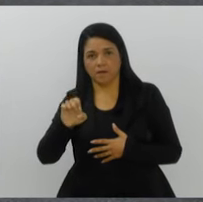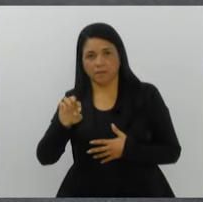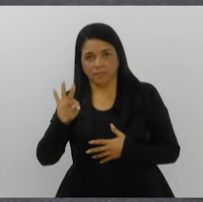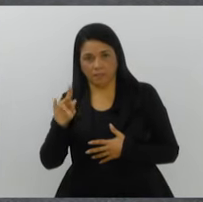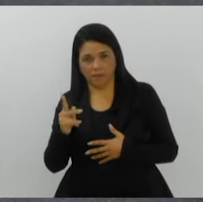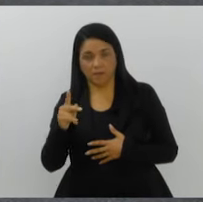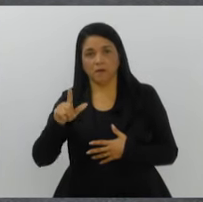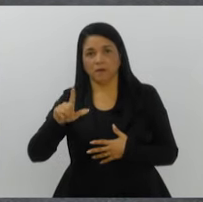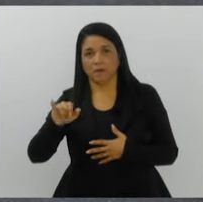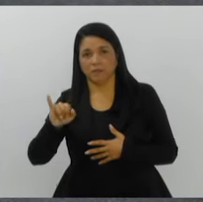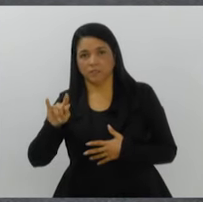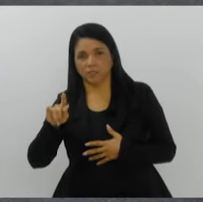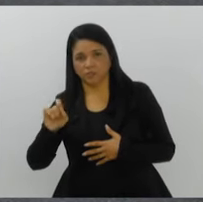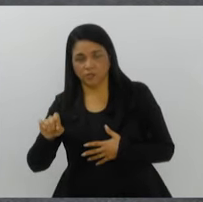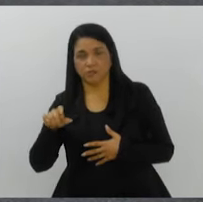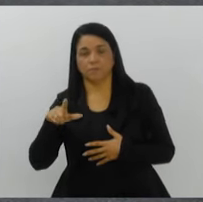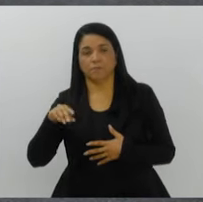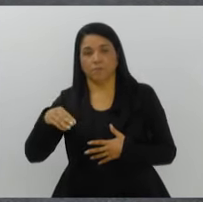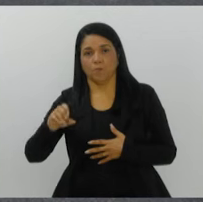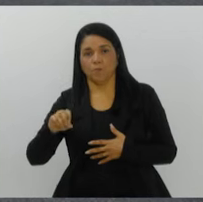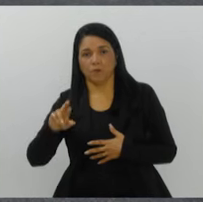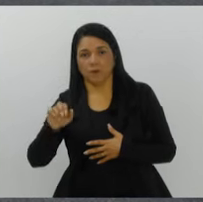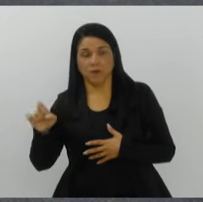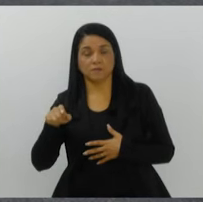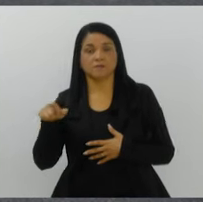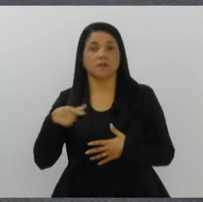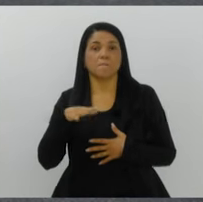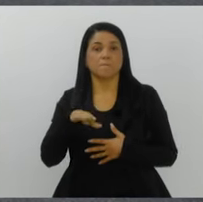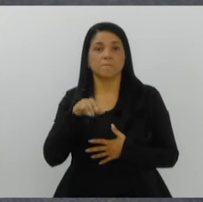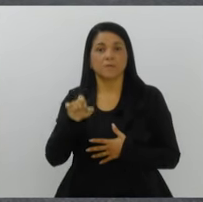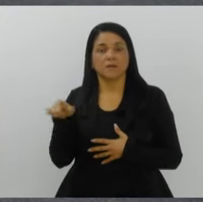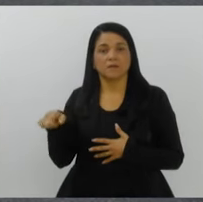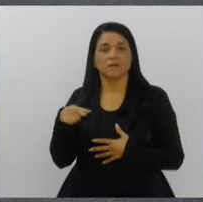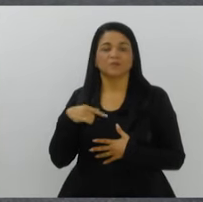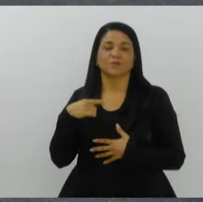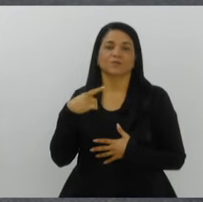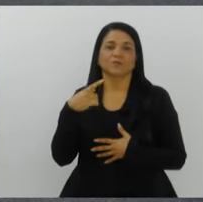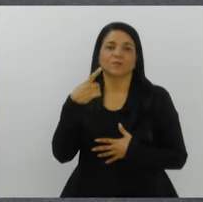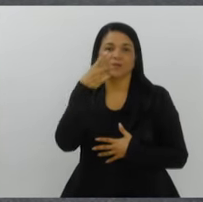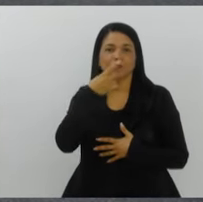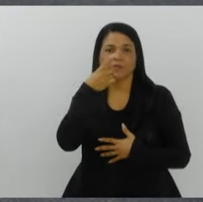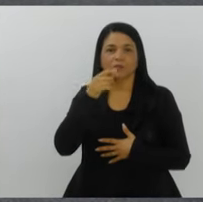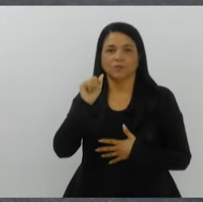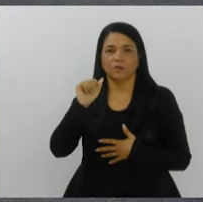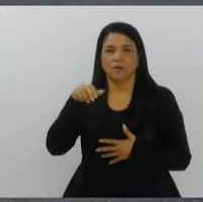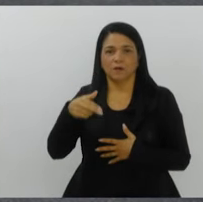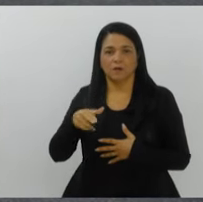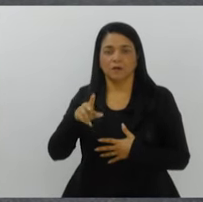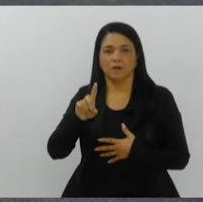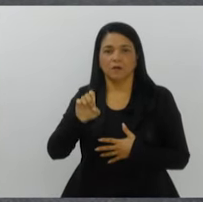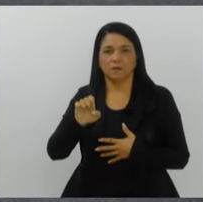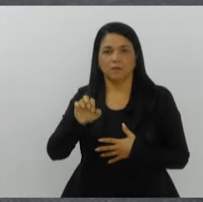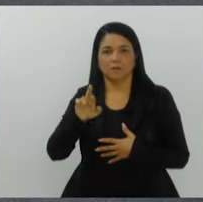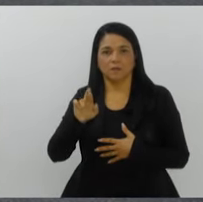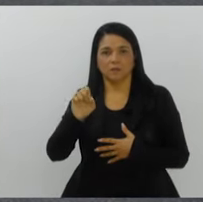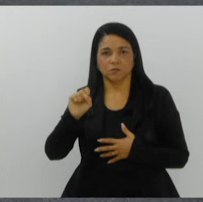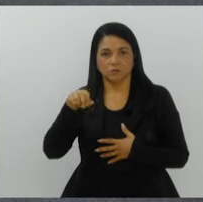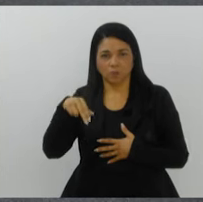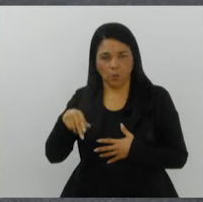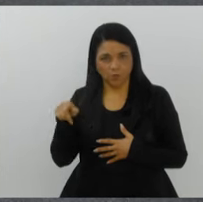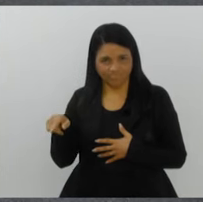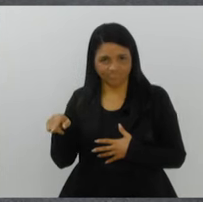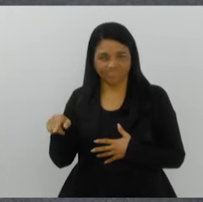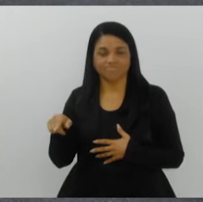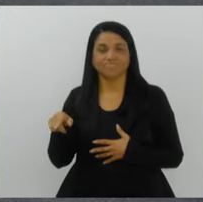nosso dublê de secretário de Ciência e Tecnologia, deputado Anderson Moraes, que aprendeu com a vereadora